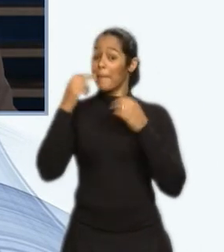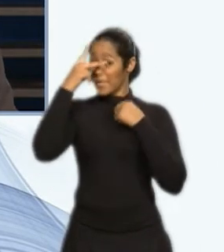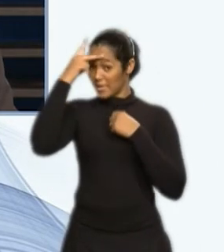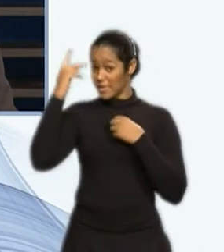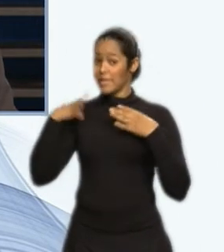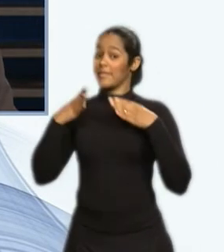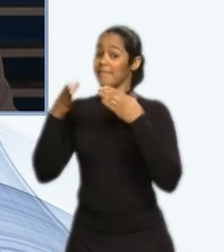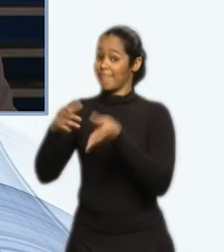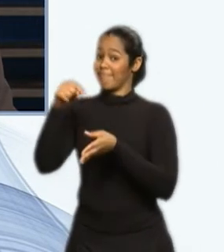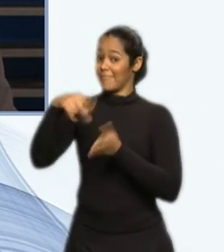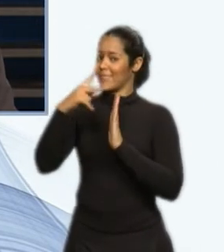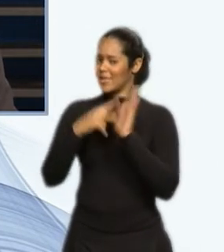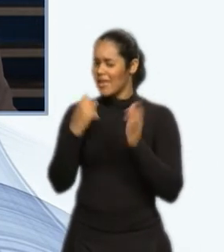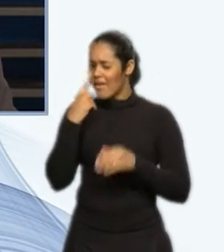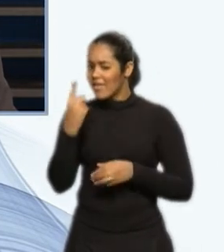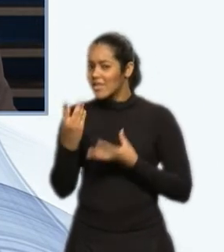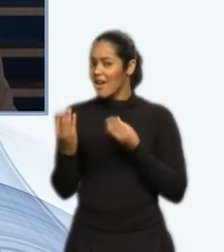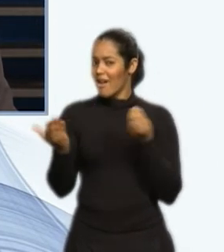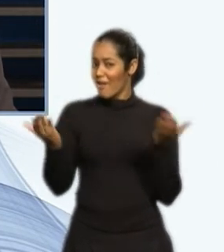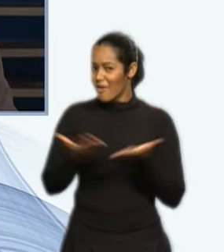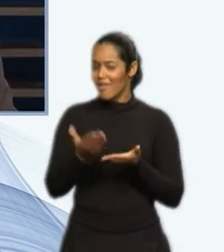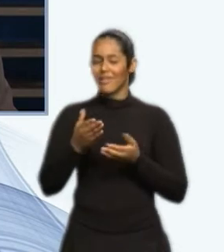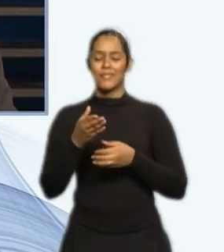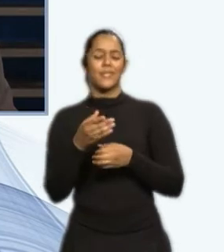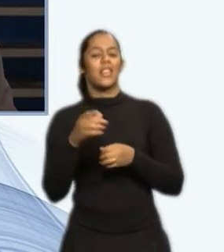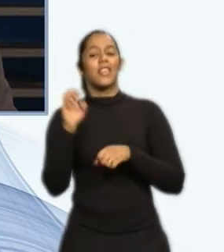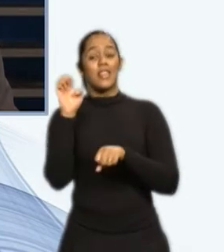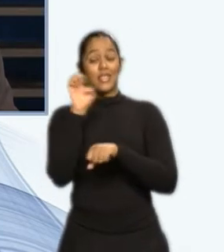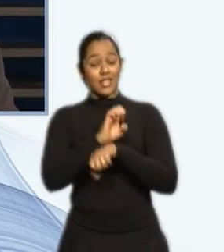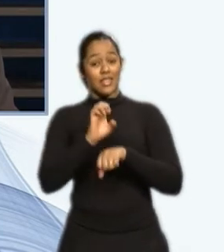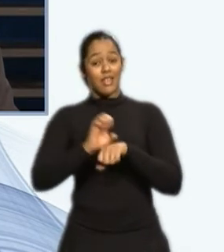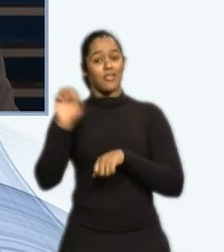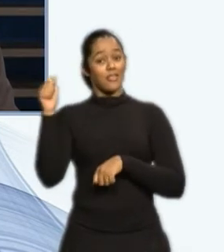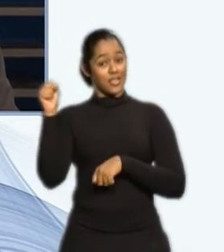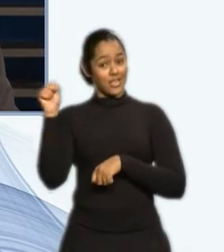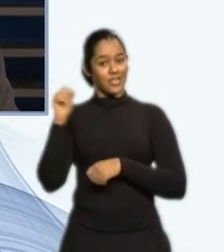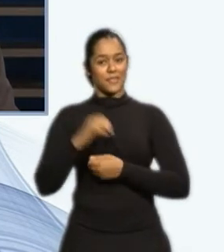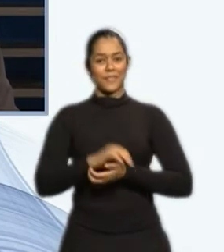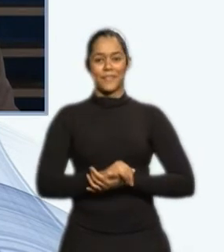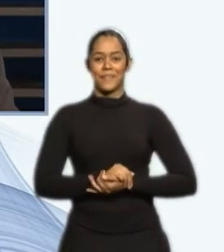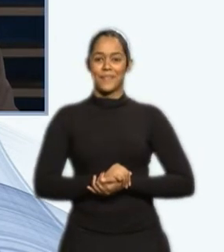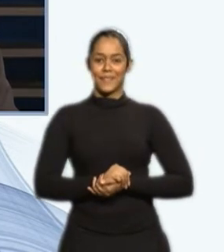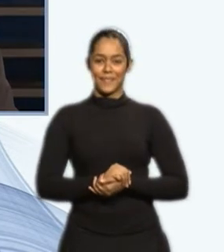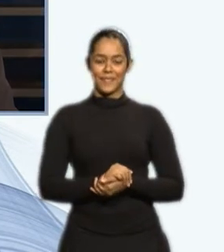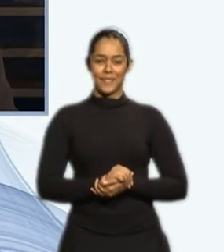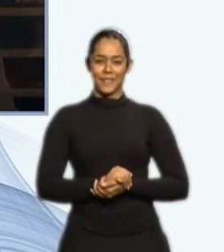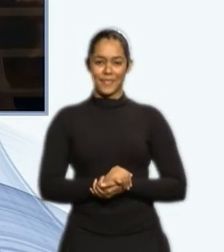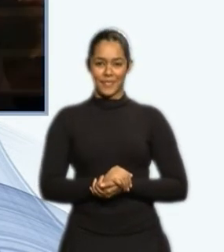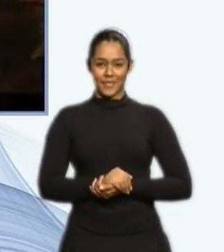participa desse projeto. Veja agora a história do interior do estado de Sergipe.